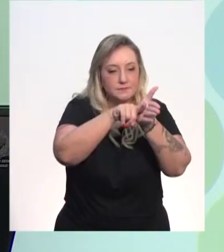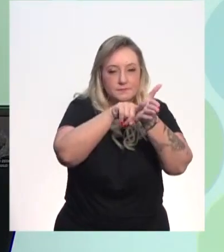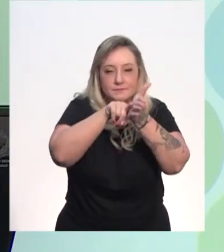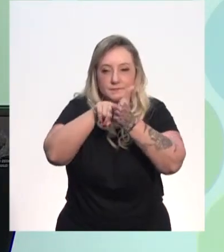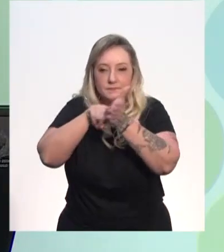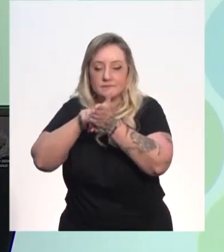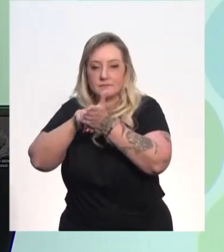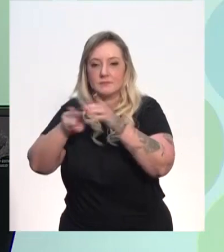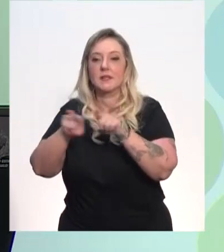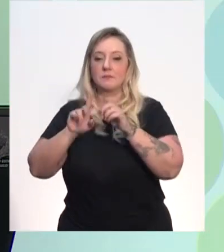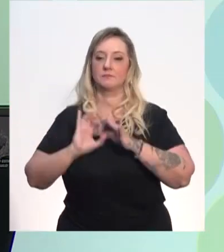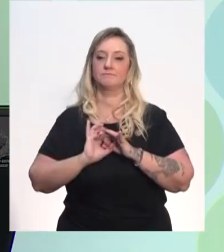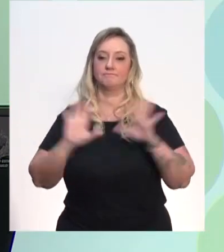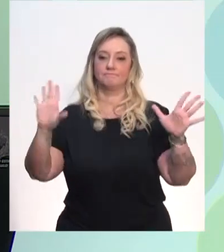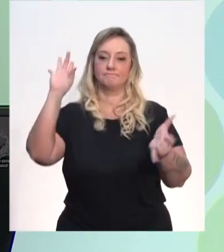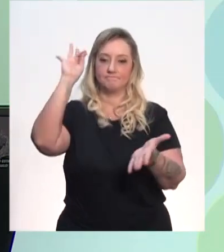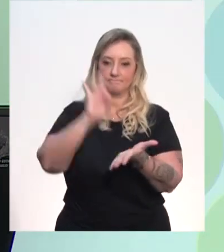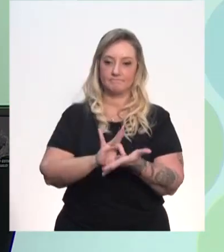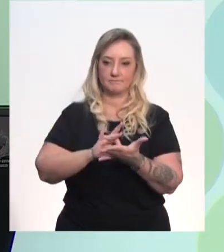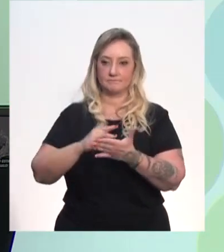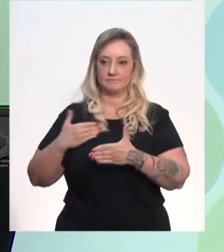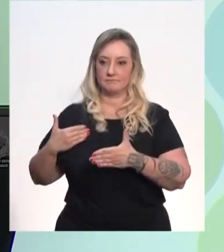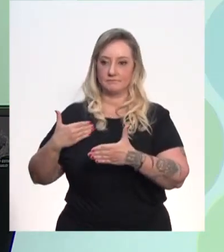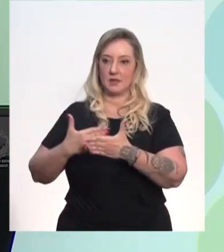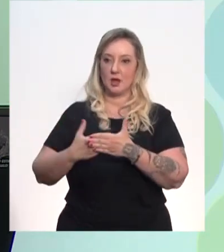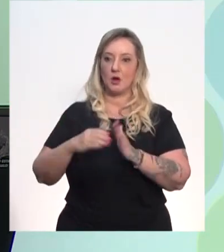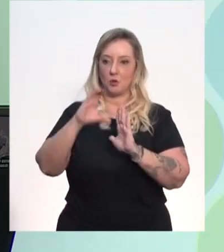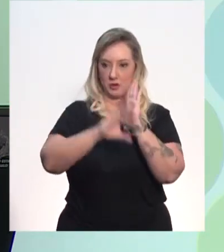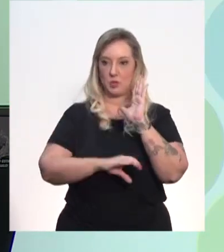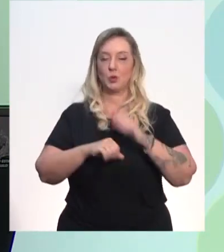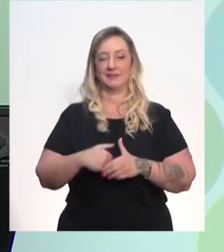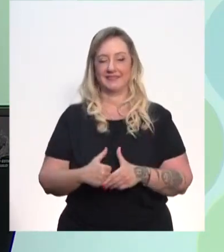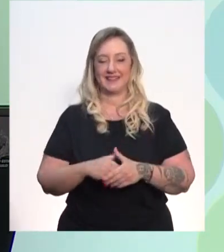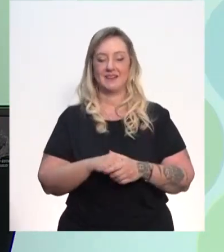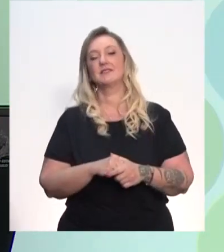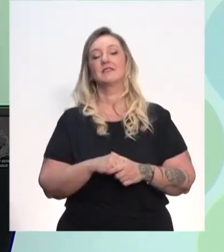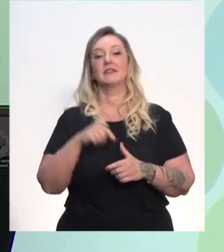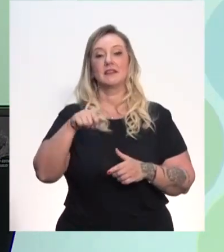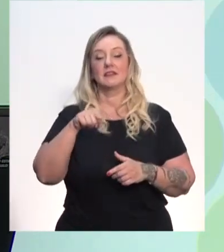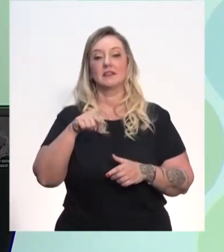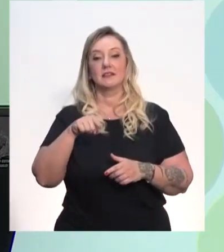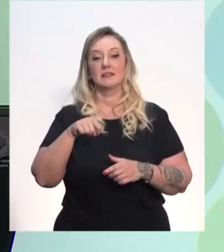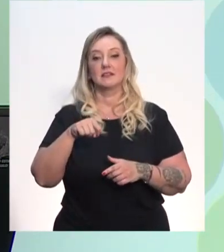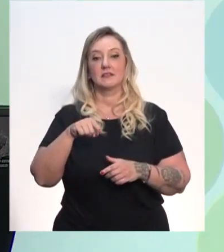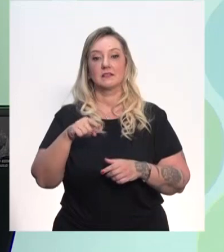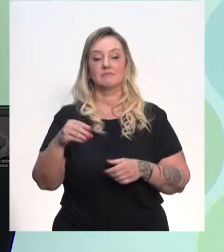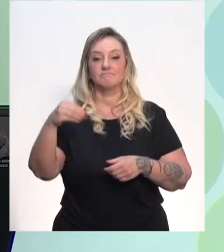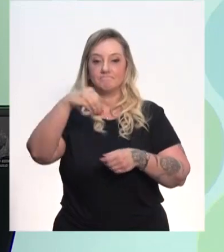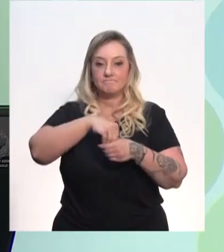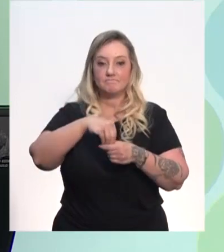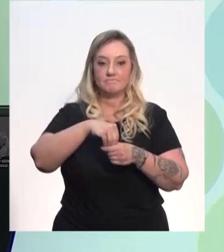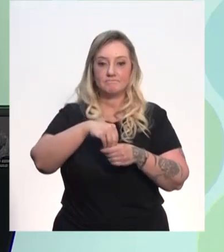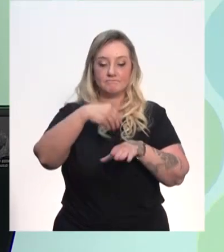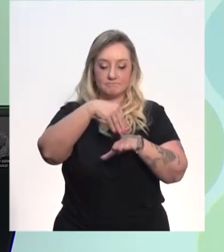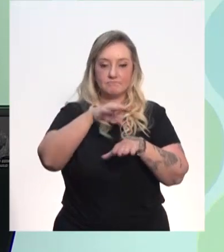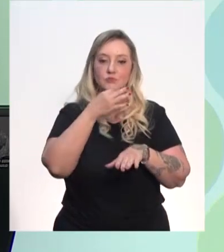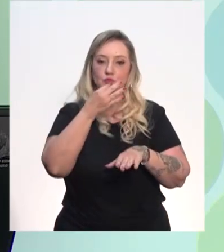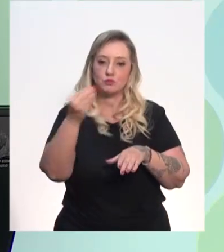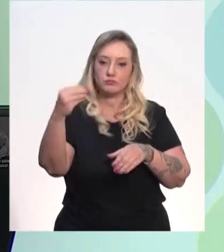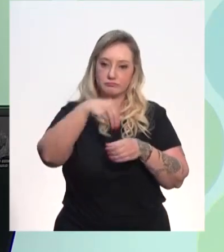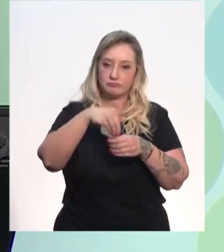pautas, elas seguem o currículo que já foi homologado para a educação infantil, para os anos iniciais do ensino fundamental e os